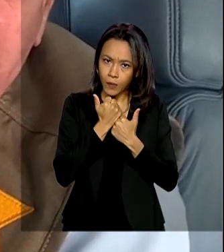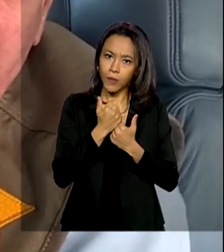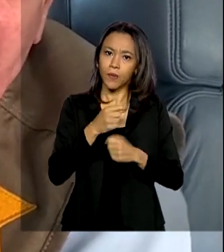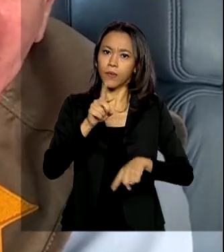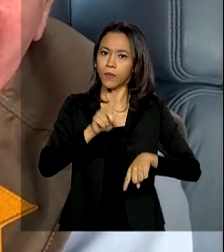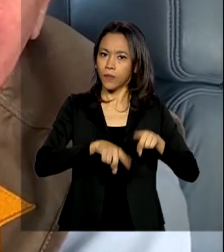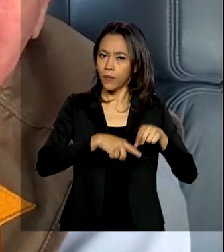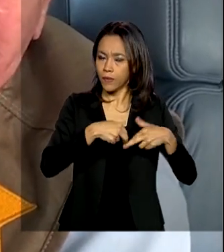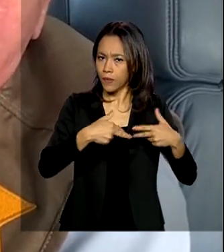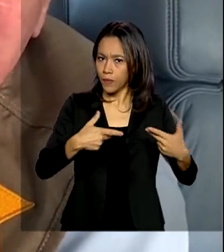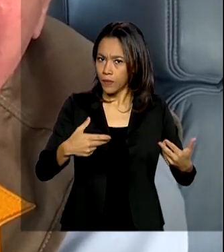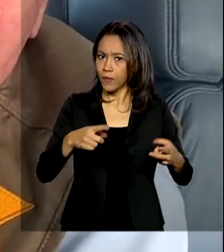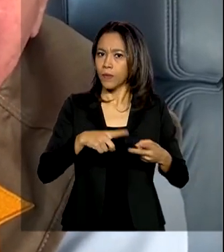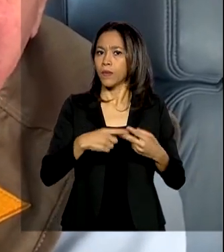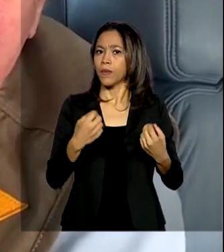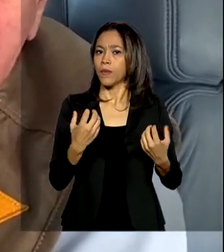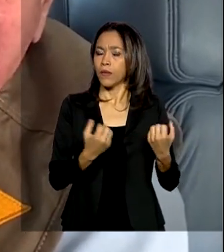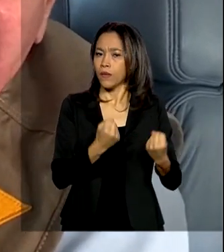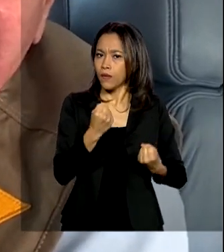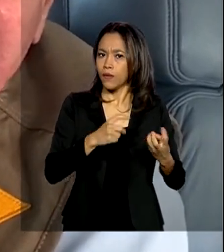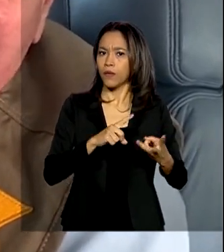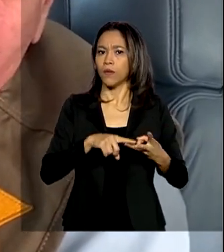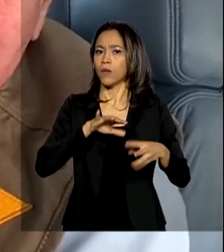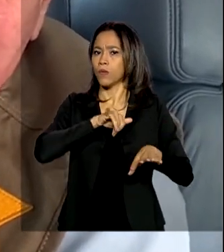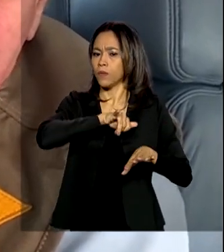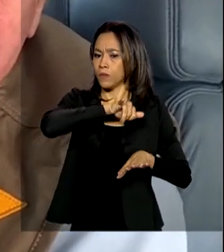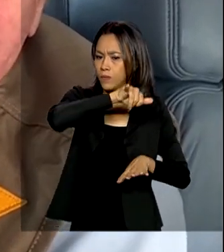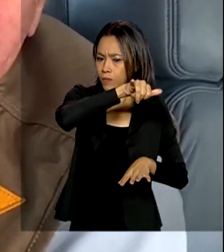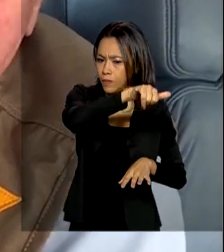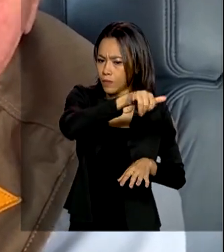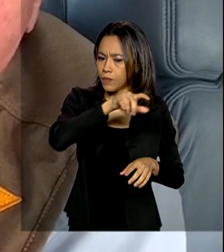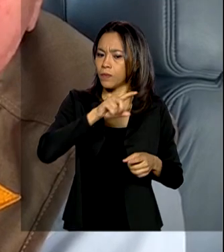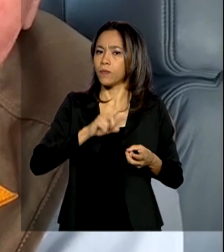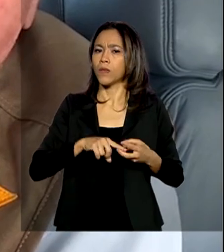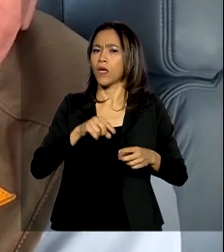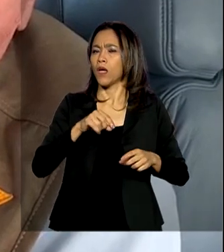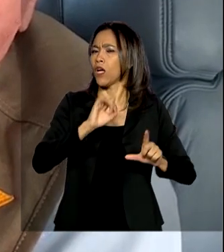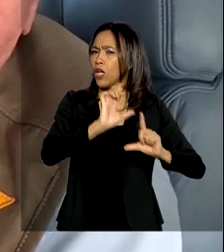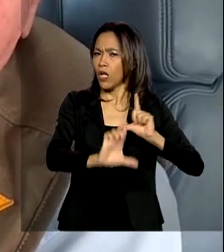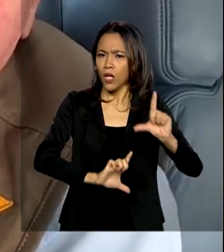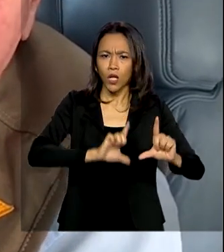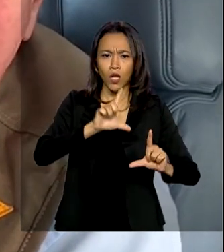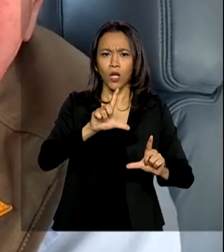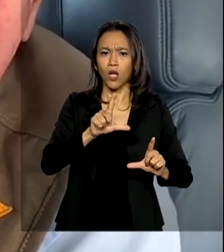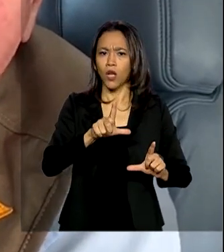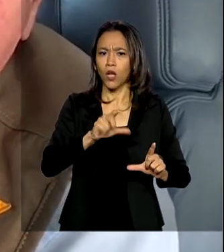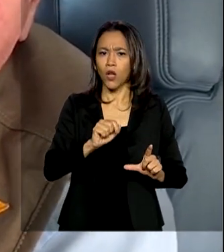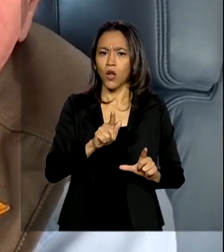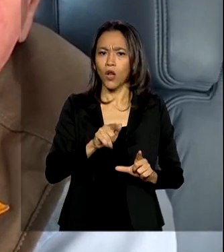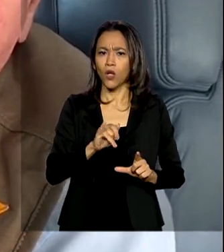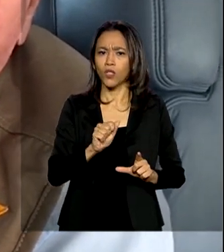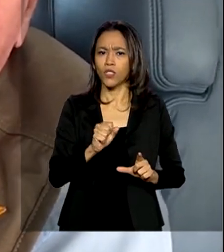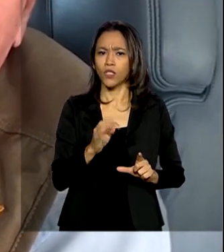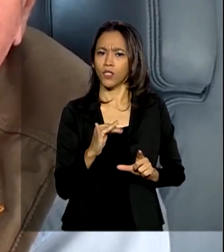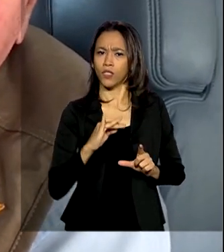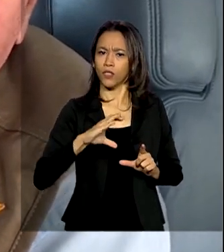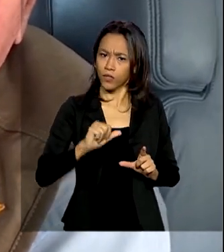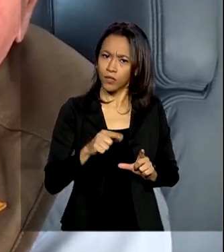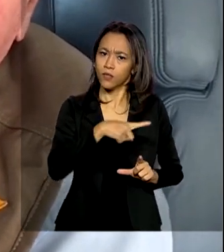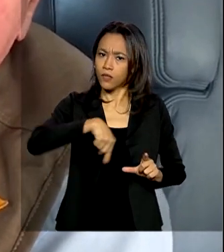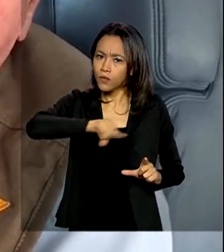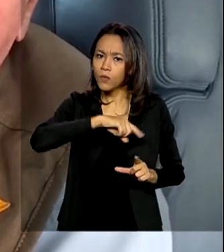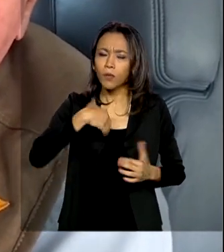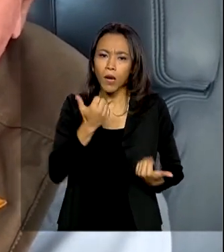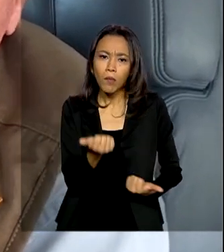meios, a EBS, a Força Aérea Brasileira, a logística, porque é o apoio necessário e possível para as